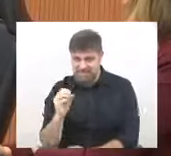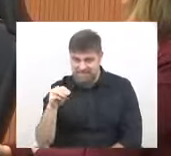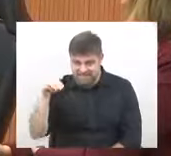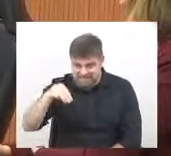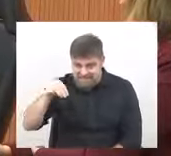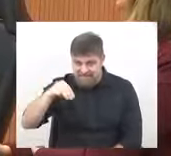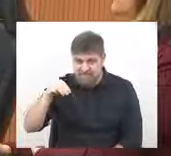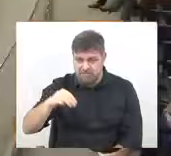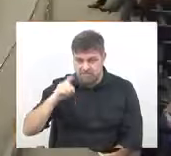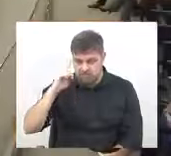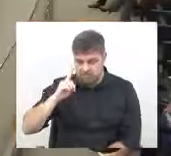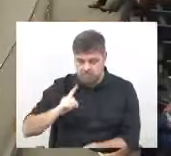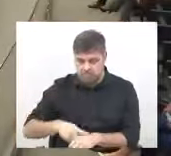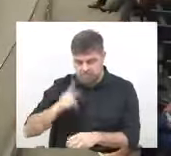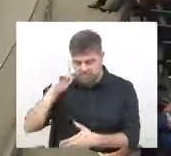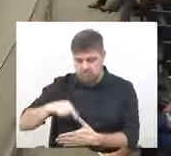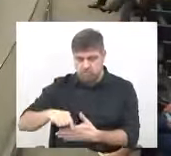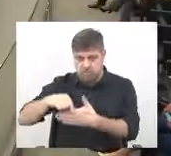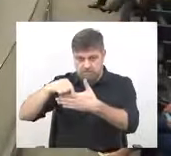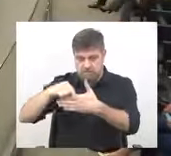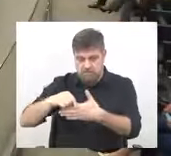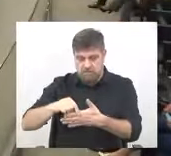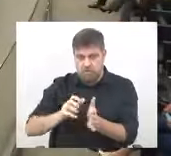Partido Progressista.